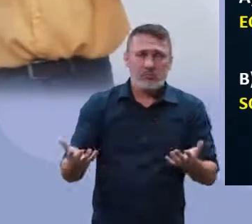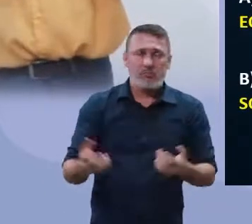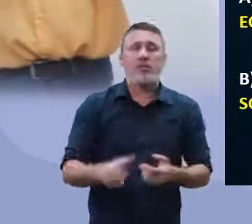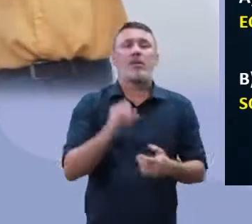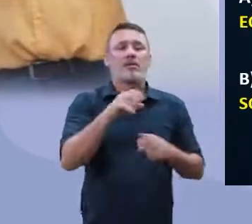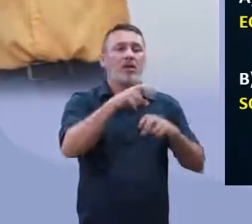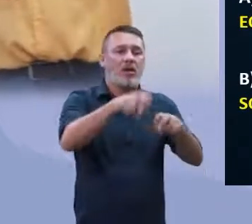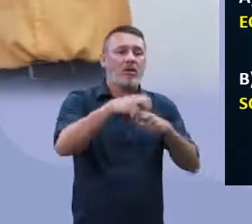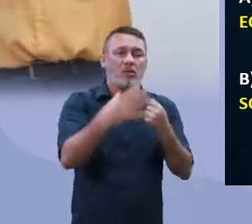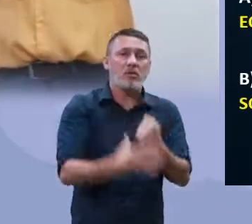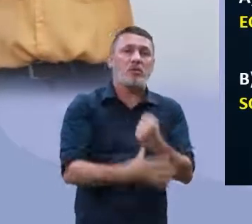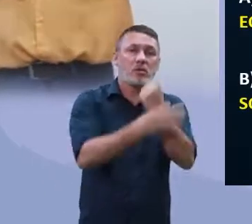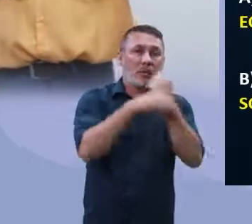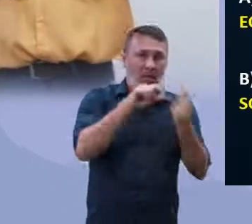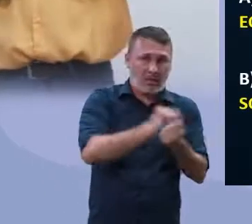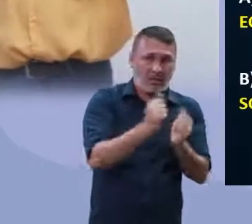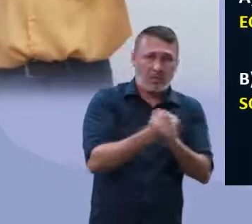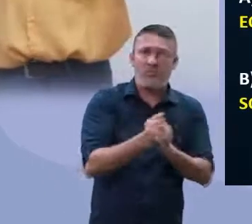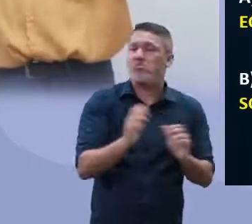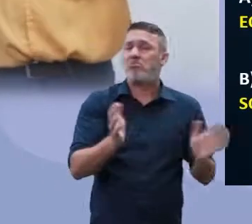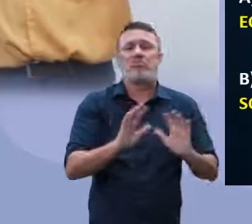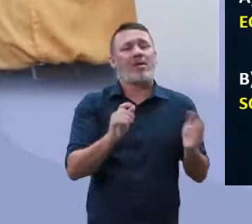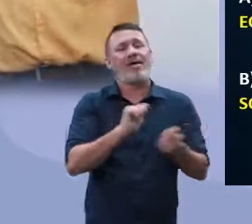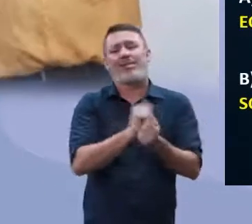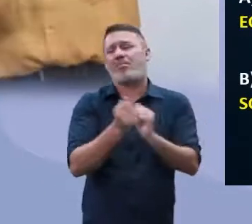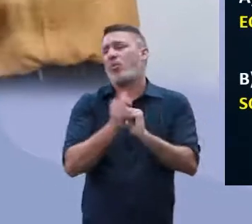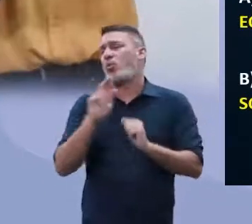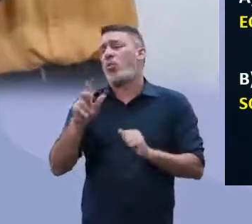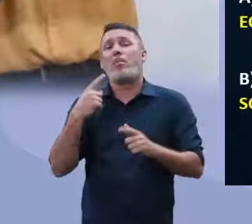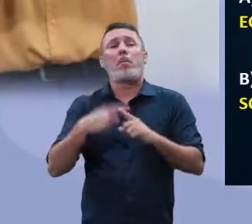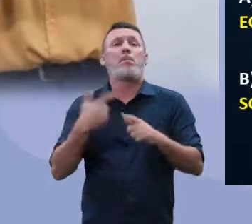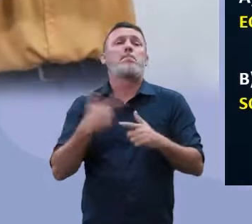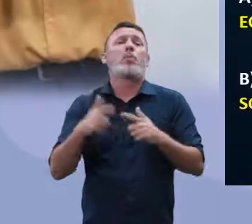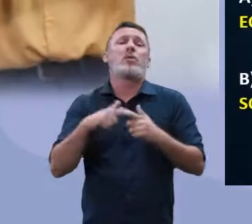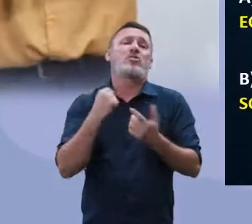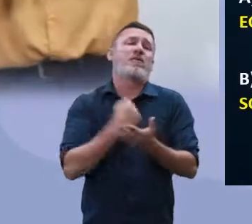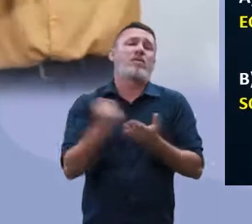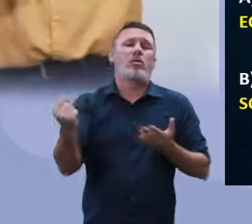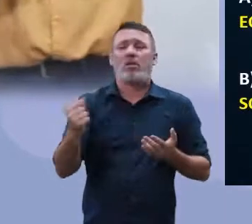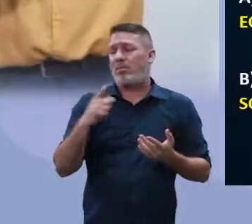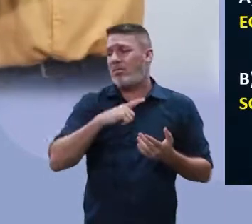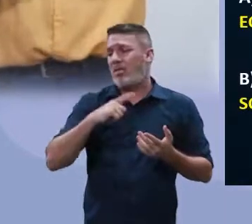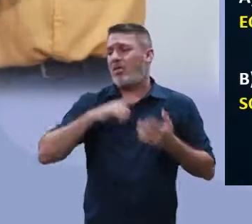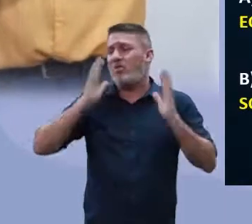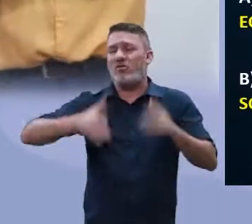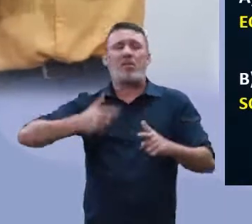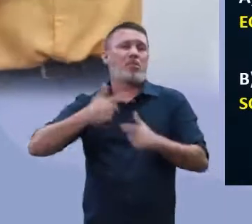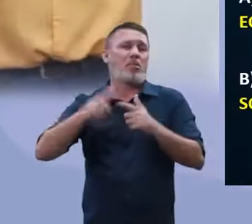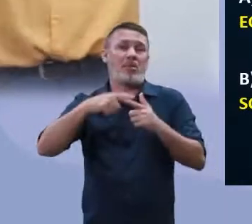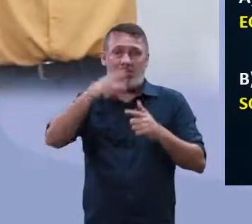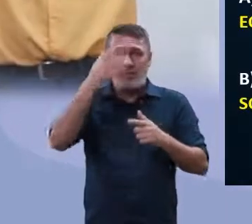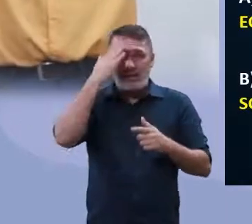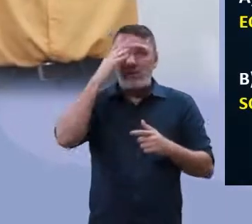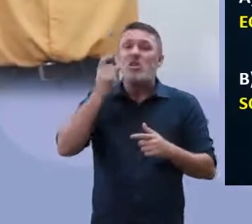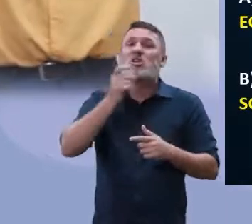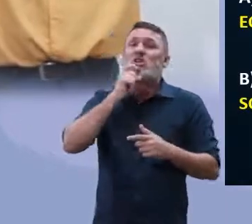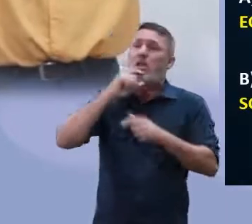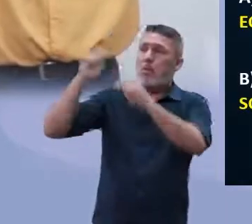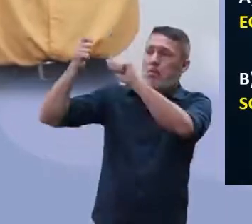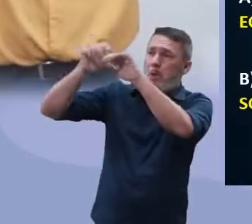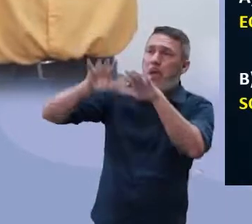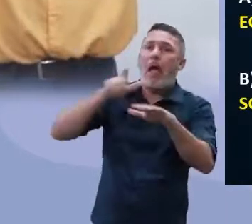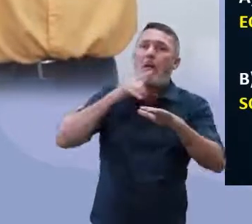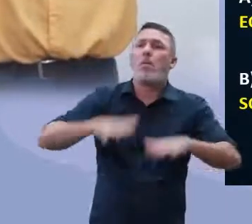a agricultura sustentável, é uma adaptação? Não. Por quê? Porque o problema já aconteceu, que é o derretimento das calotas polares e elevação de